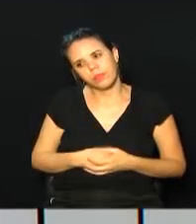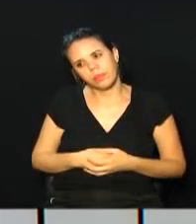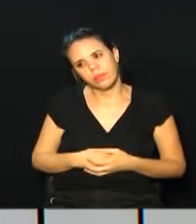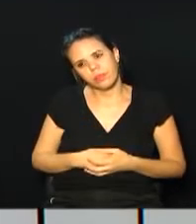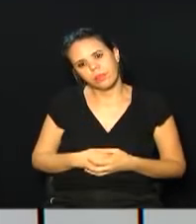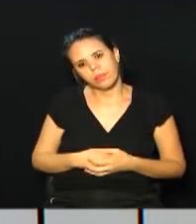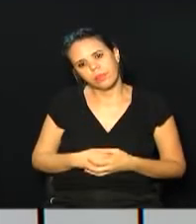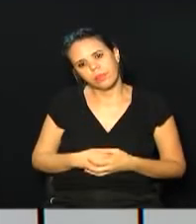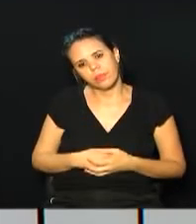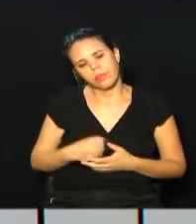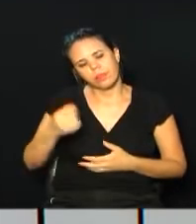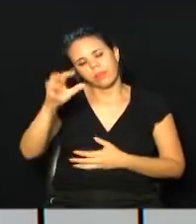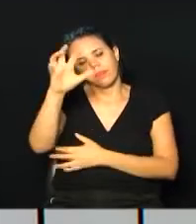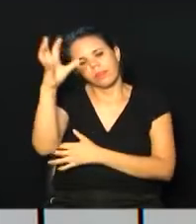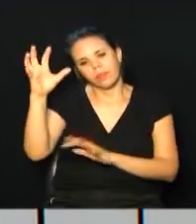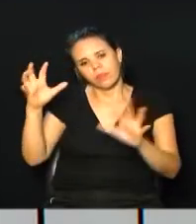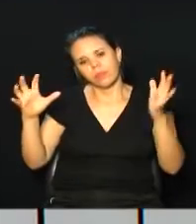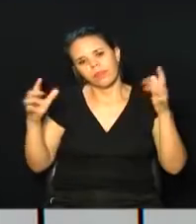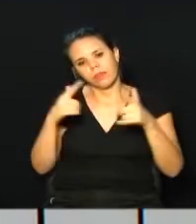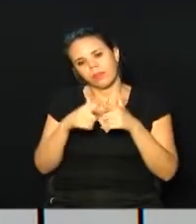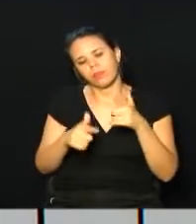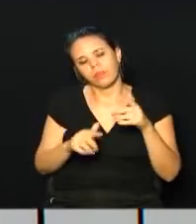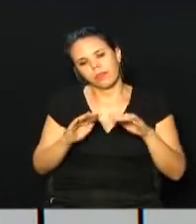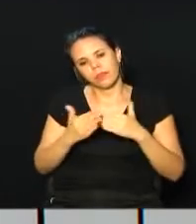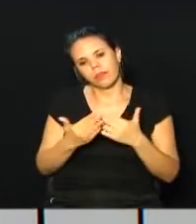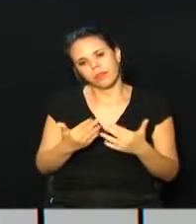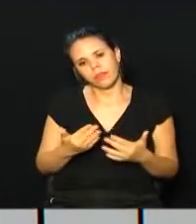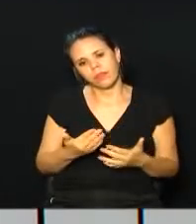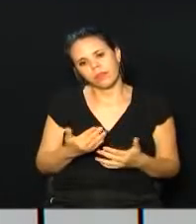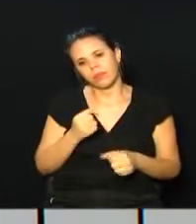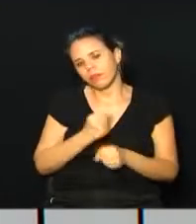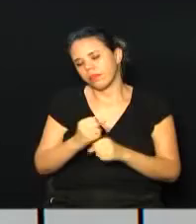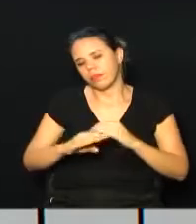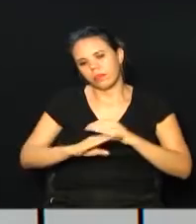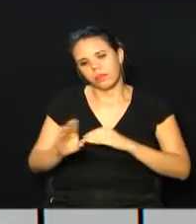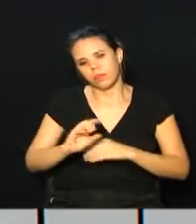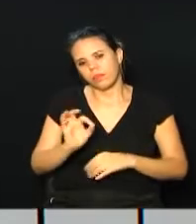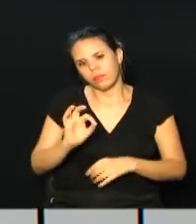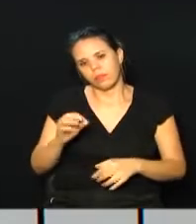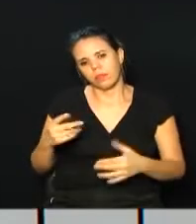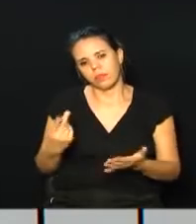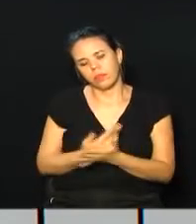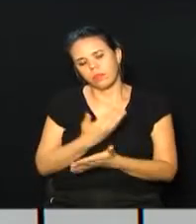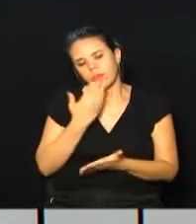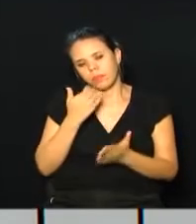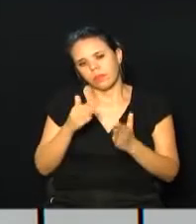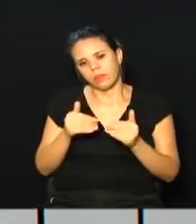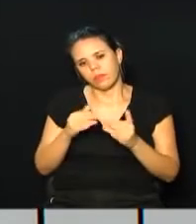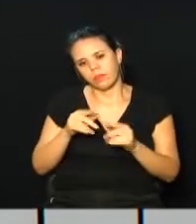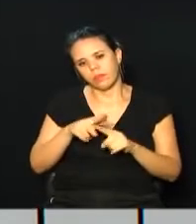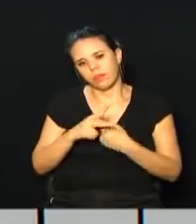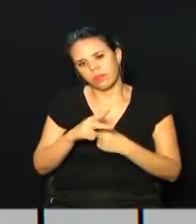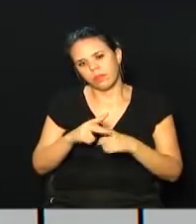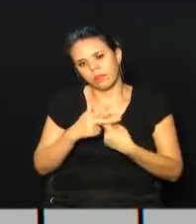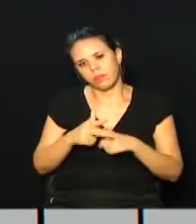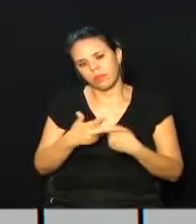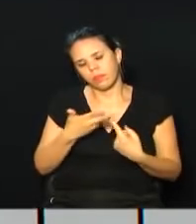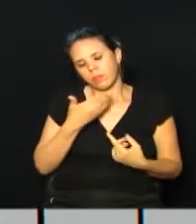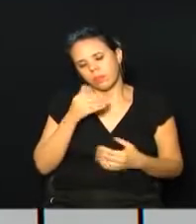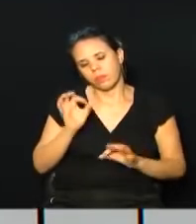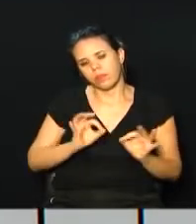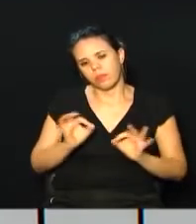essa questão das árvores. Os bairros que não são pavimentados, que falam aqui, vários pedidos de manutenção, de